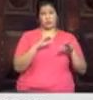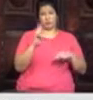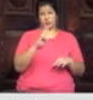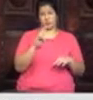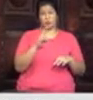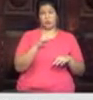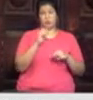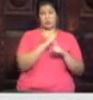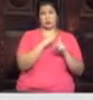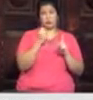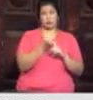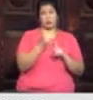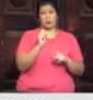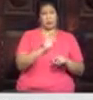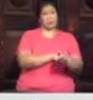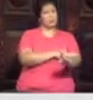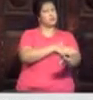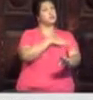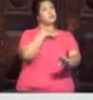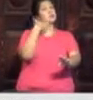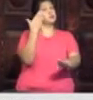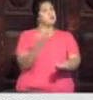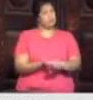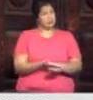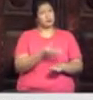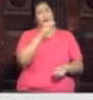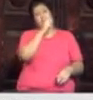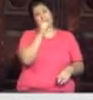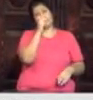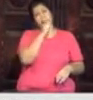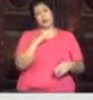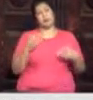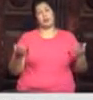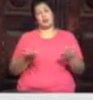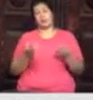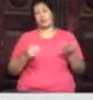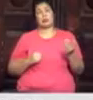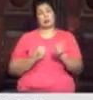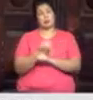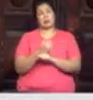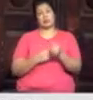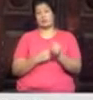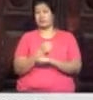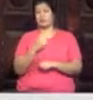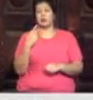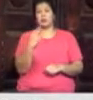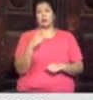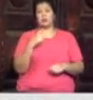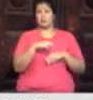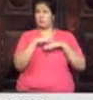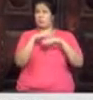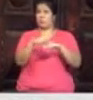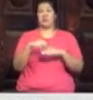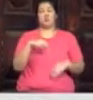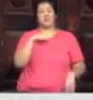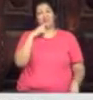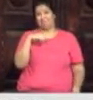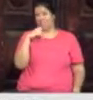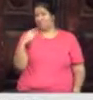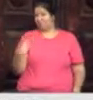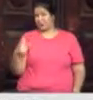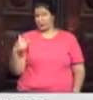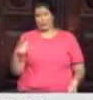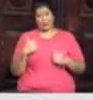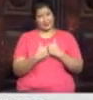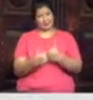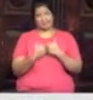aos sábados passar o dia inteiro, jornada completa, e agora já tem que se virar com o transporte, porque não tem auxílio transporte, não tem